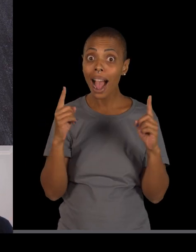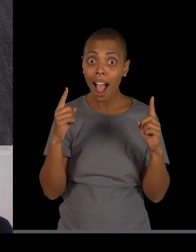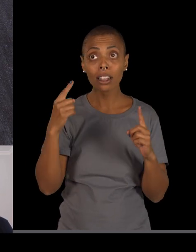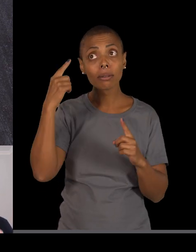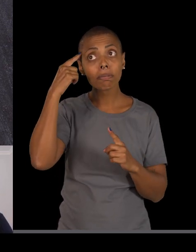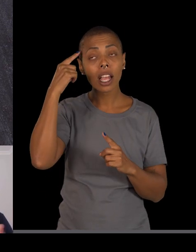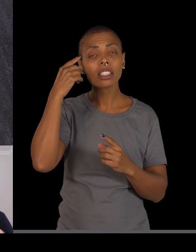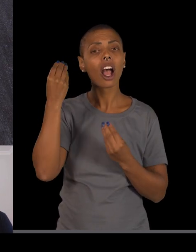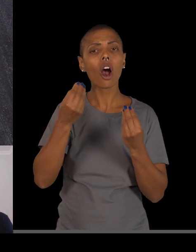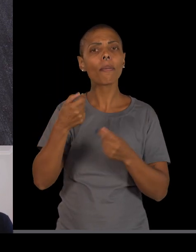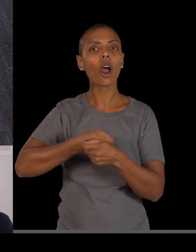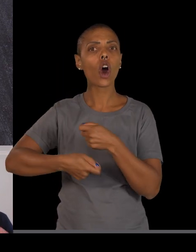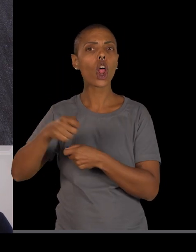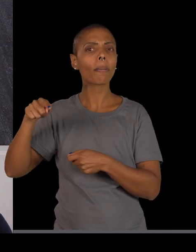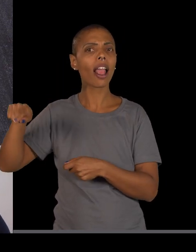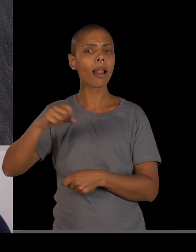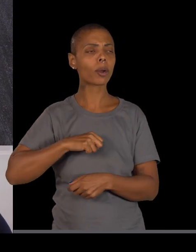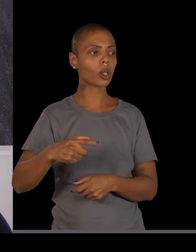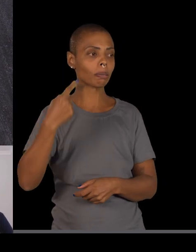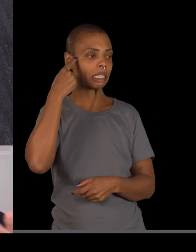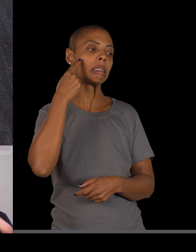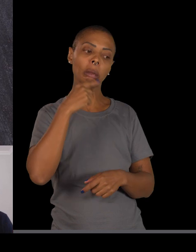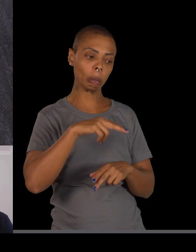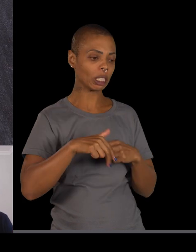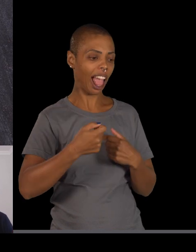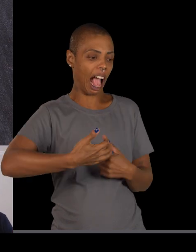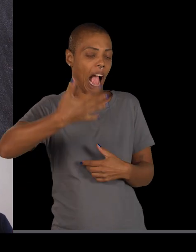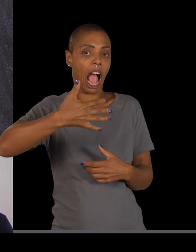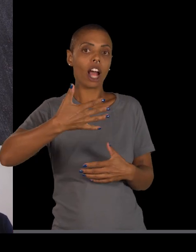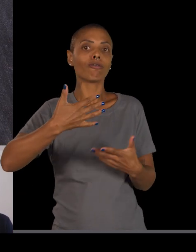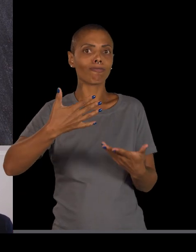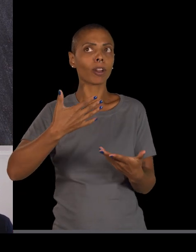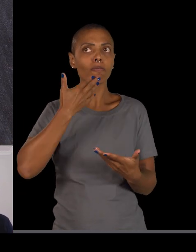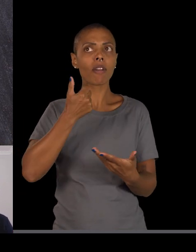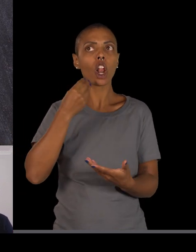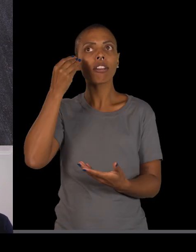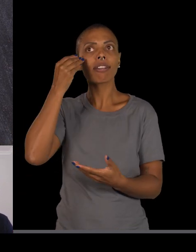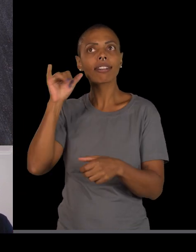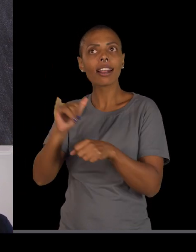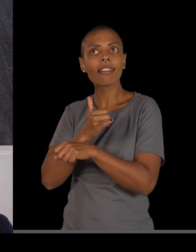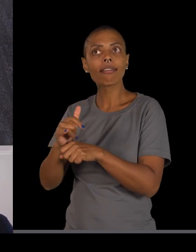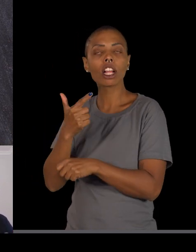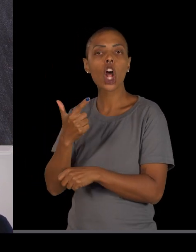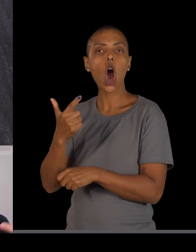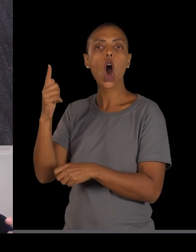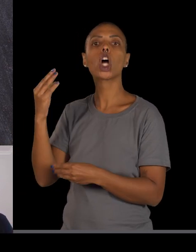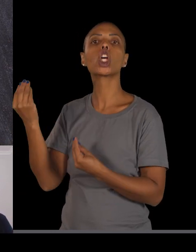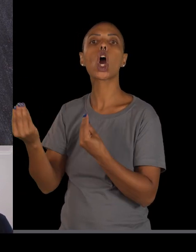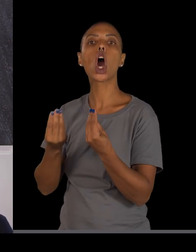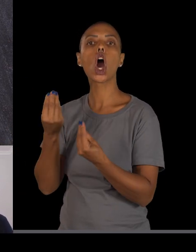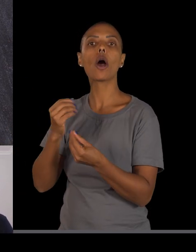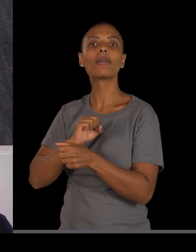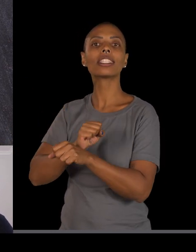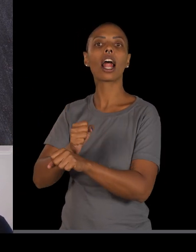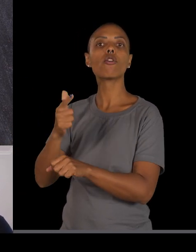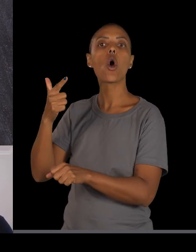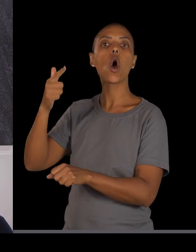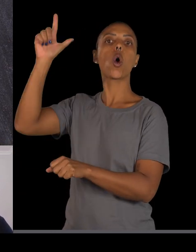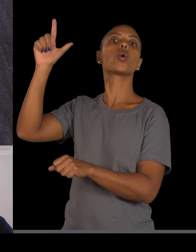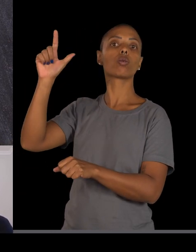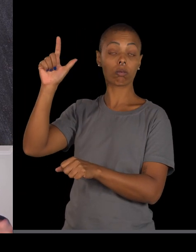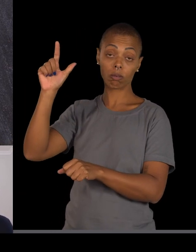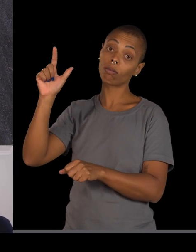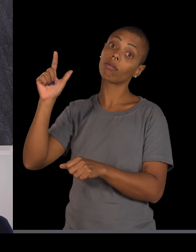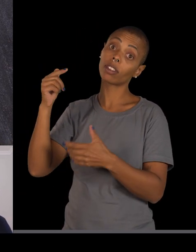de vista econômico. Essa questão econômica vai ser decisiva para que os portugueses acabem buscando outro tipo de mão de obra